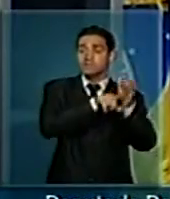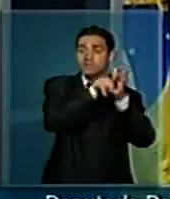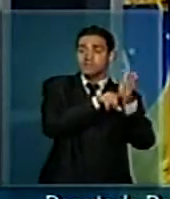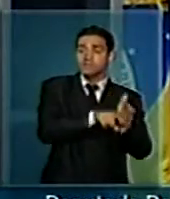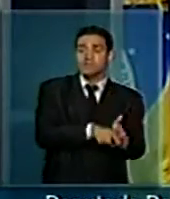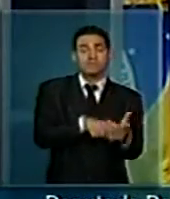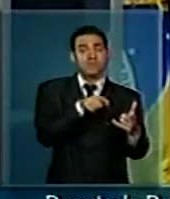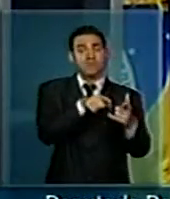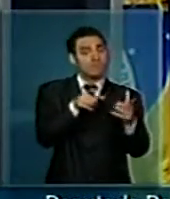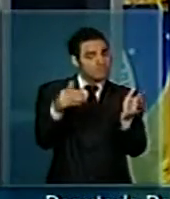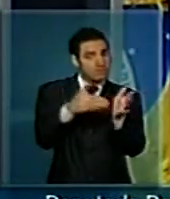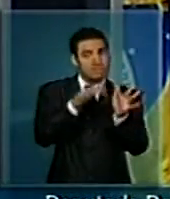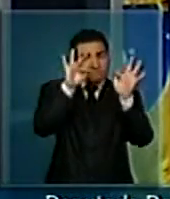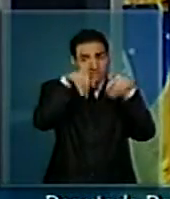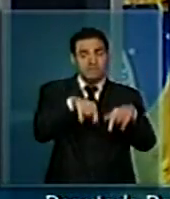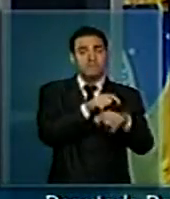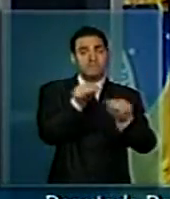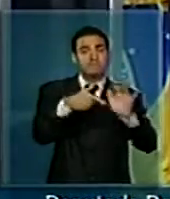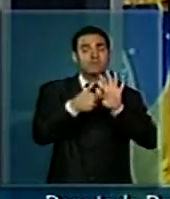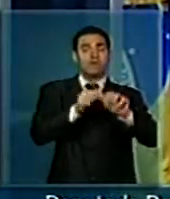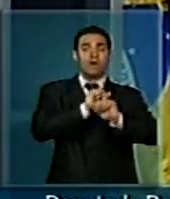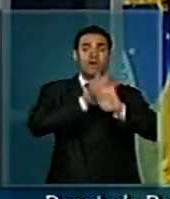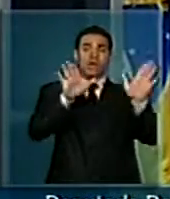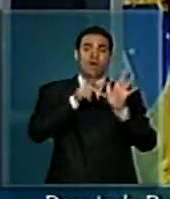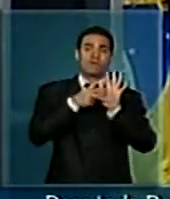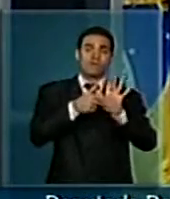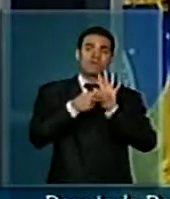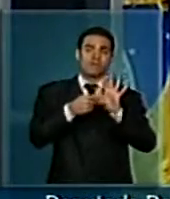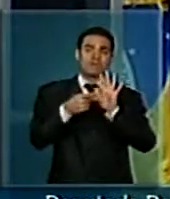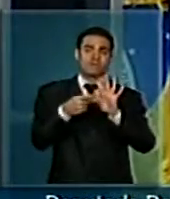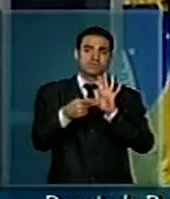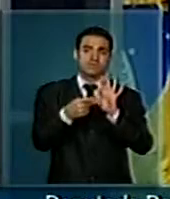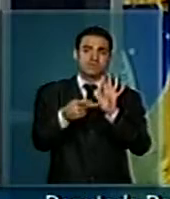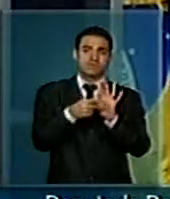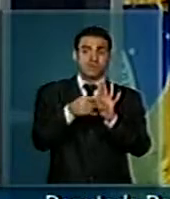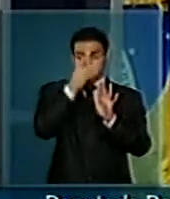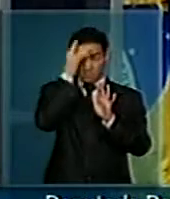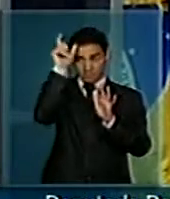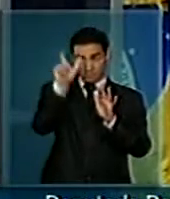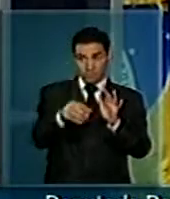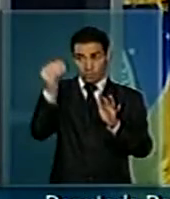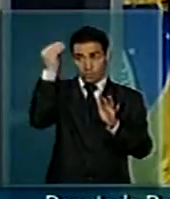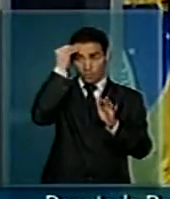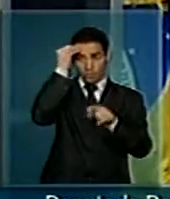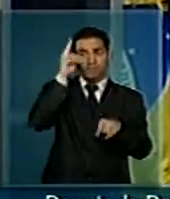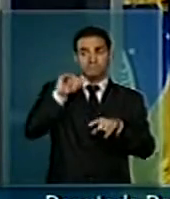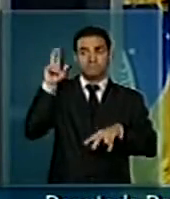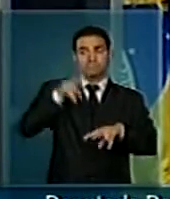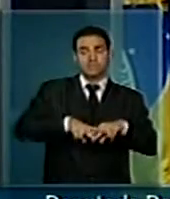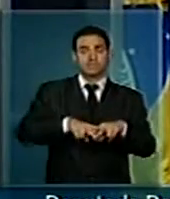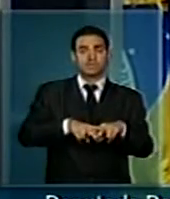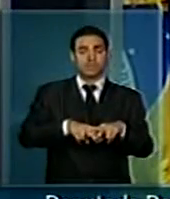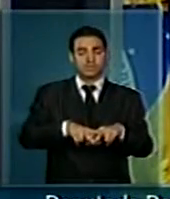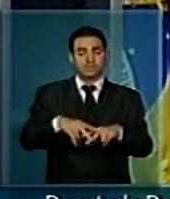forem finalizadas, esclarecidas, levando os culpados à severa punição,